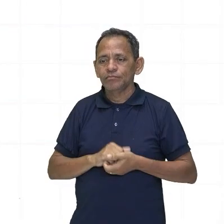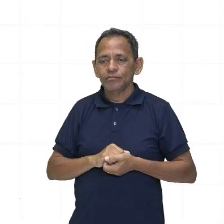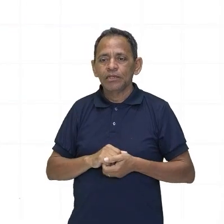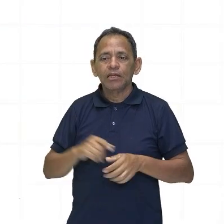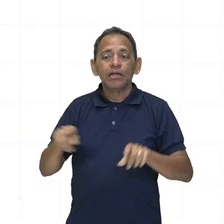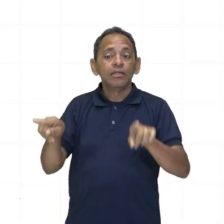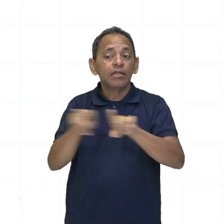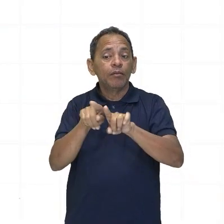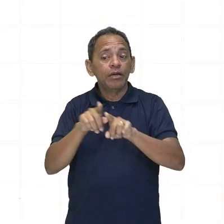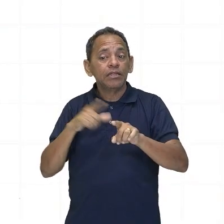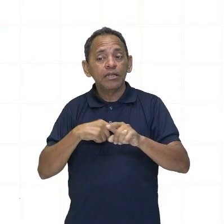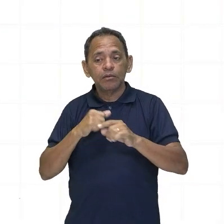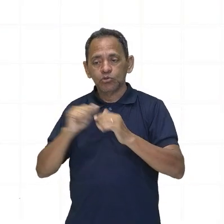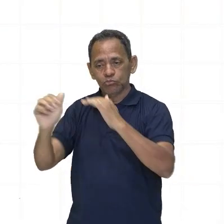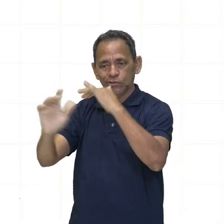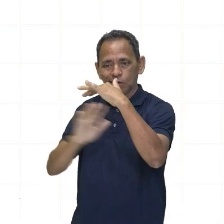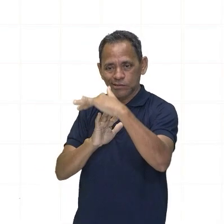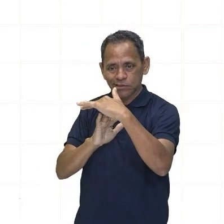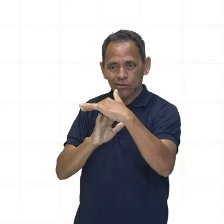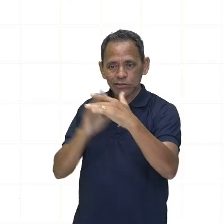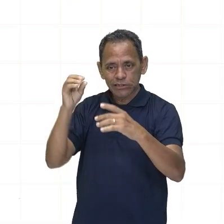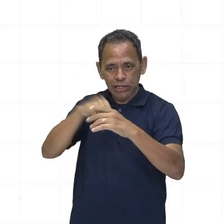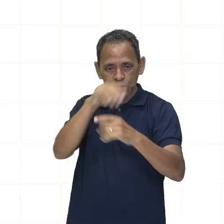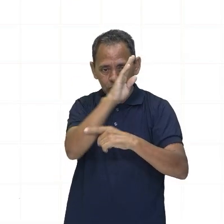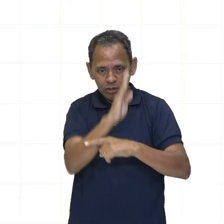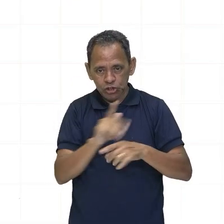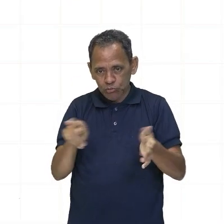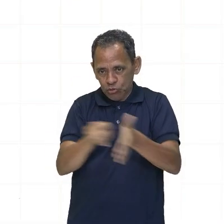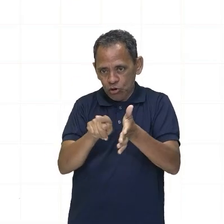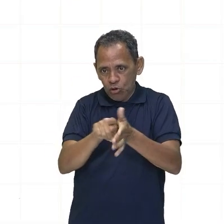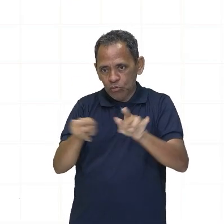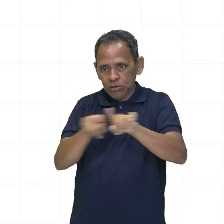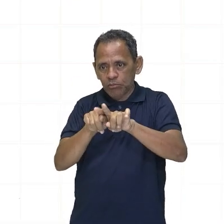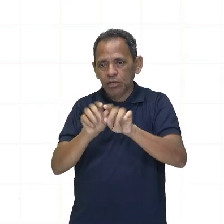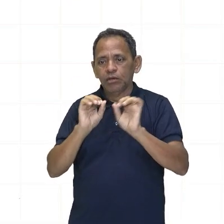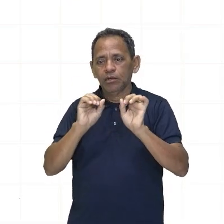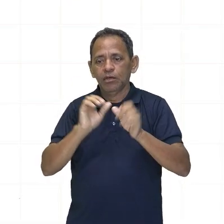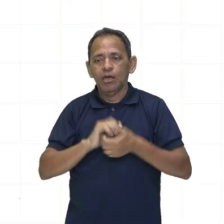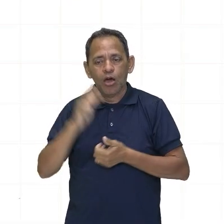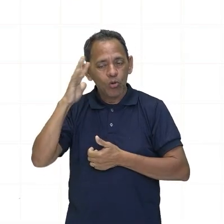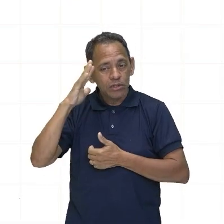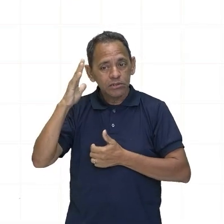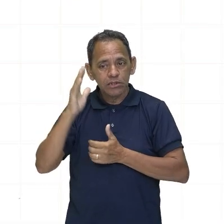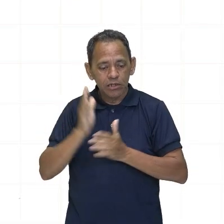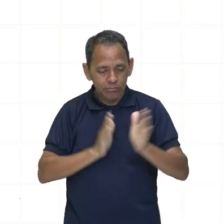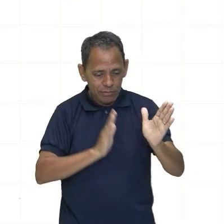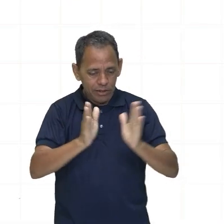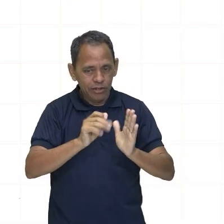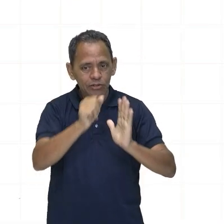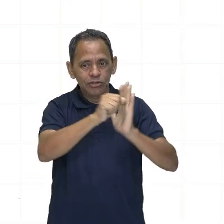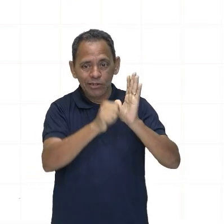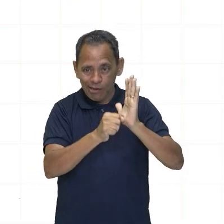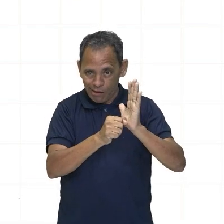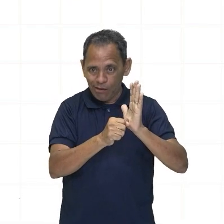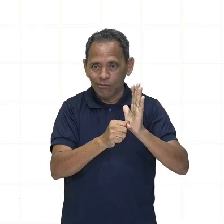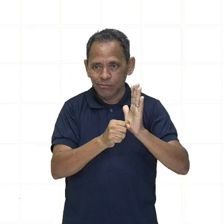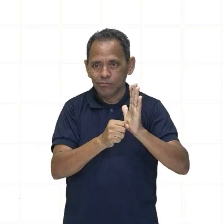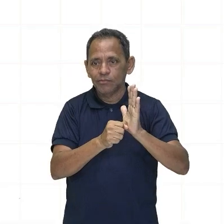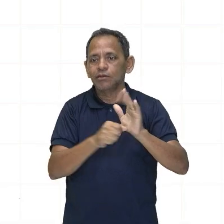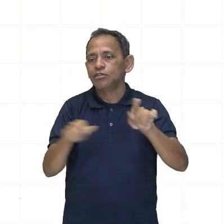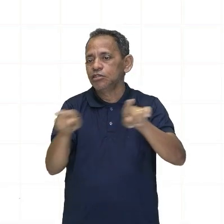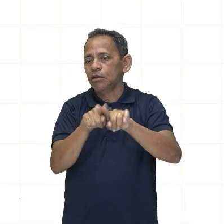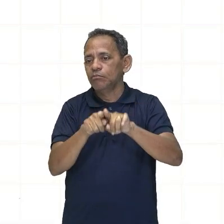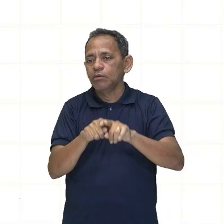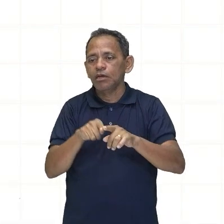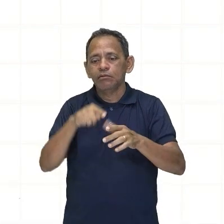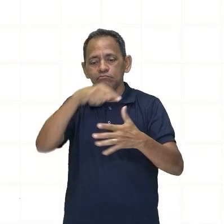né? Nós vamos observar um pouco desses fluxos migratórios que aconteceram ao longo dos séculos e também os